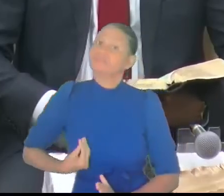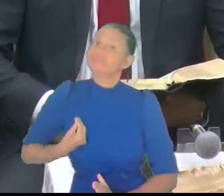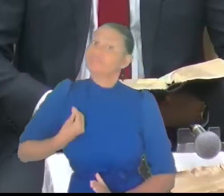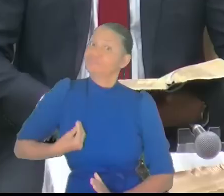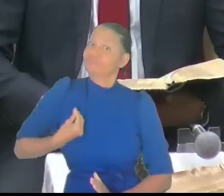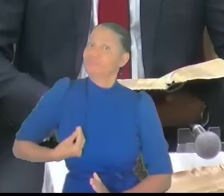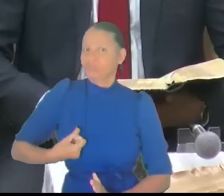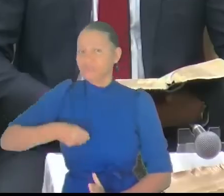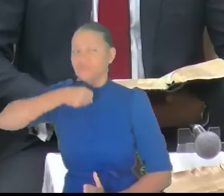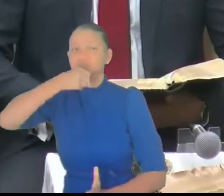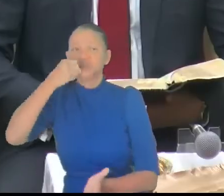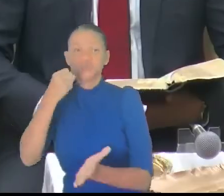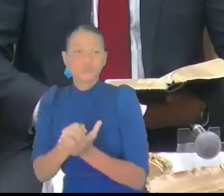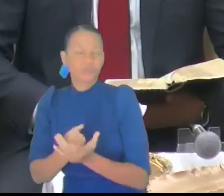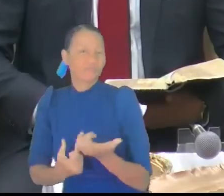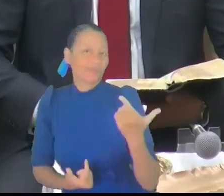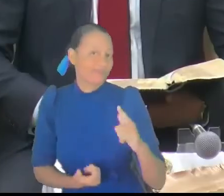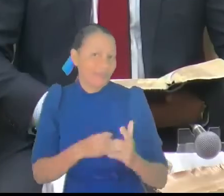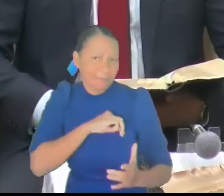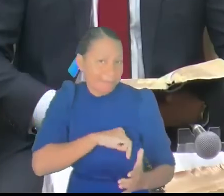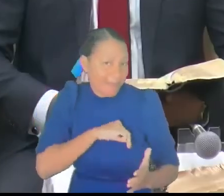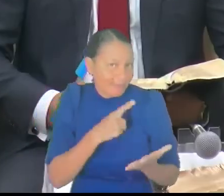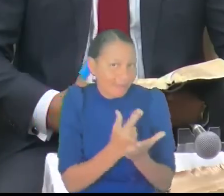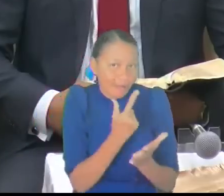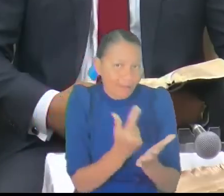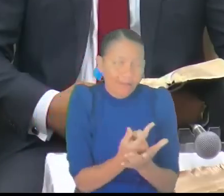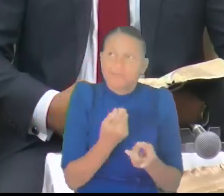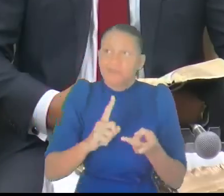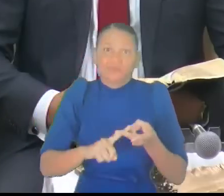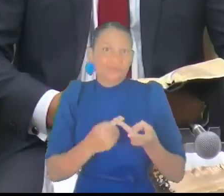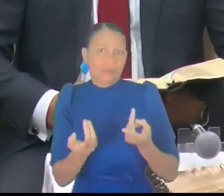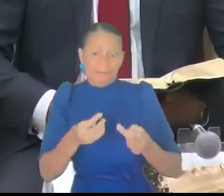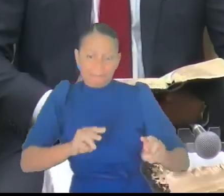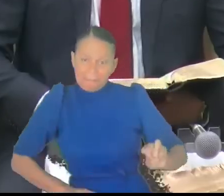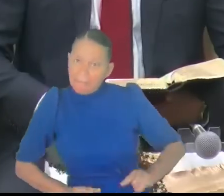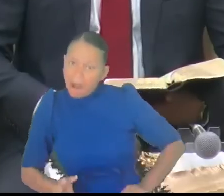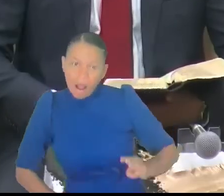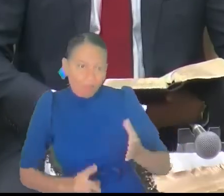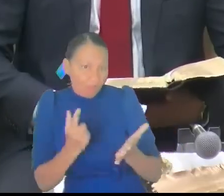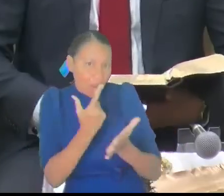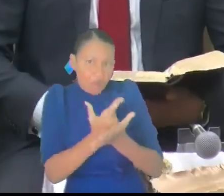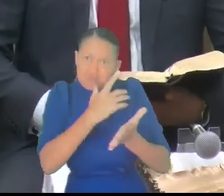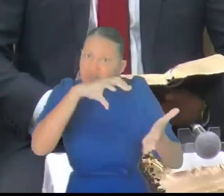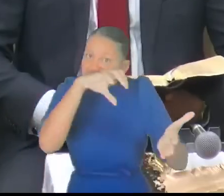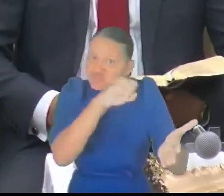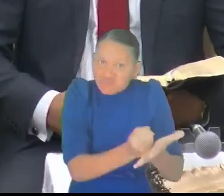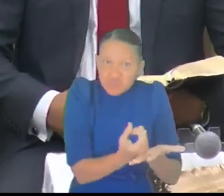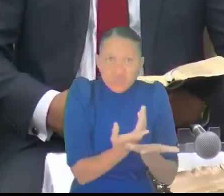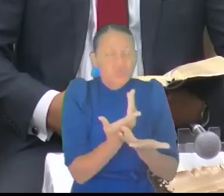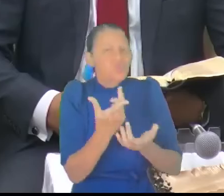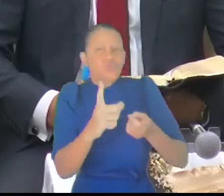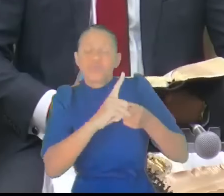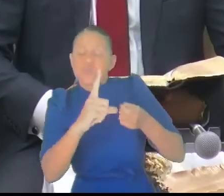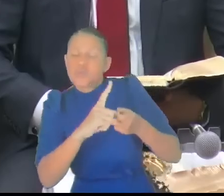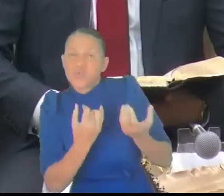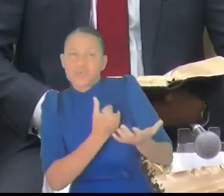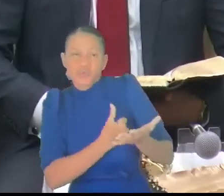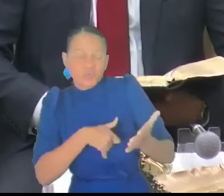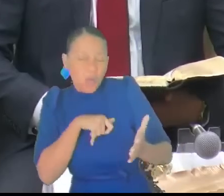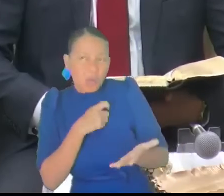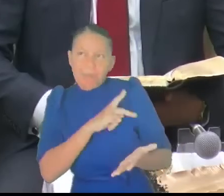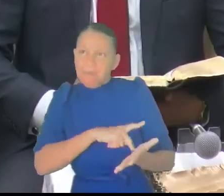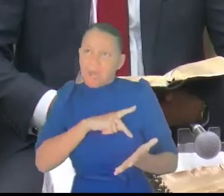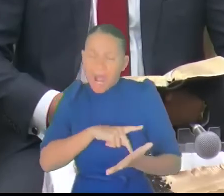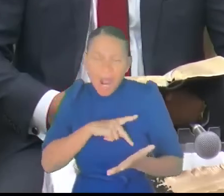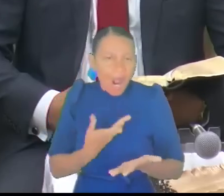Testamento. Nem havia Mateus escrito, nem Marcos, nem Lucas, nem João, nem Paulo aos Romanos,